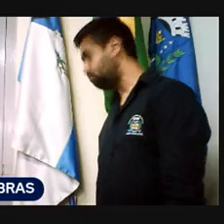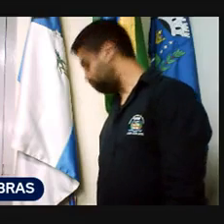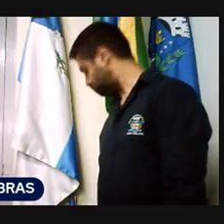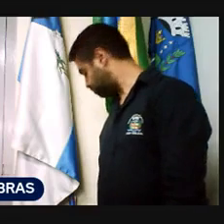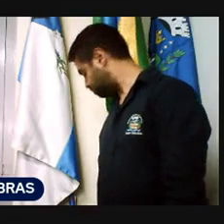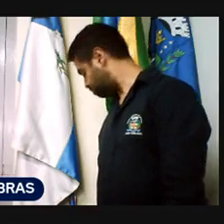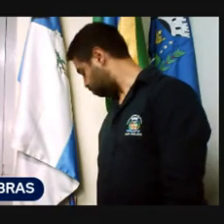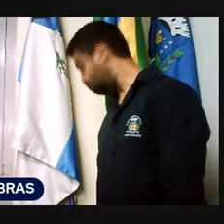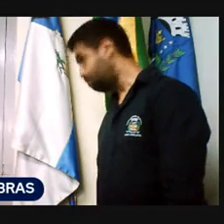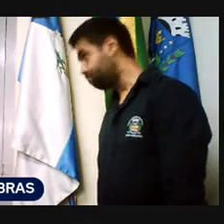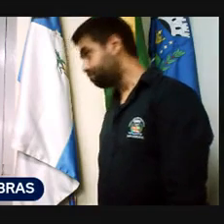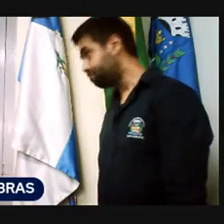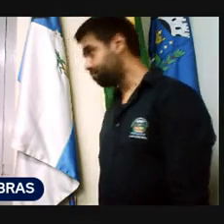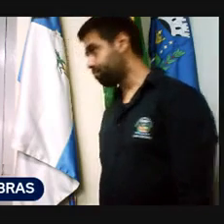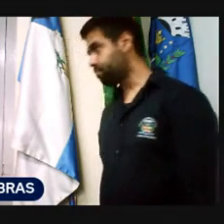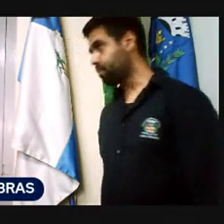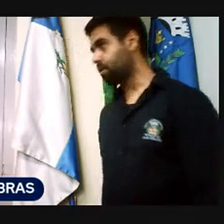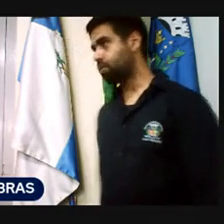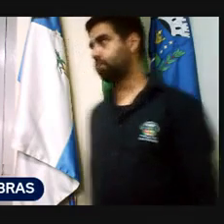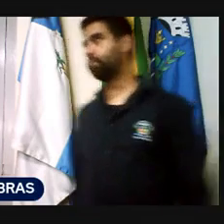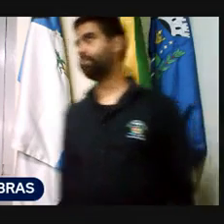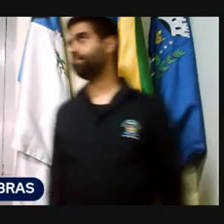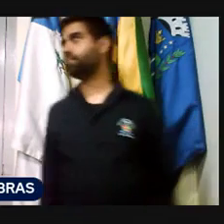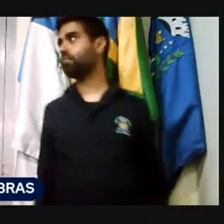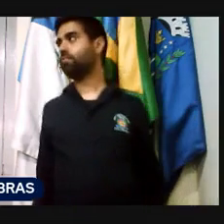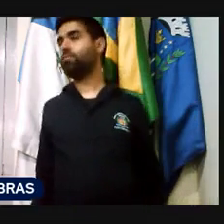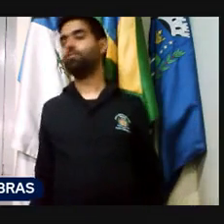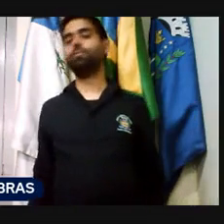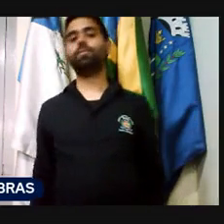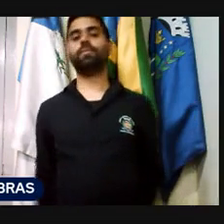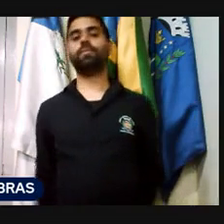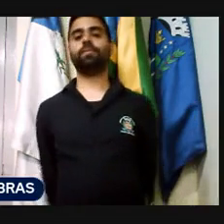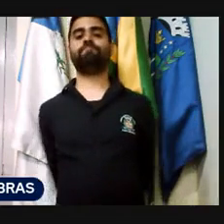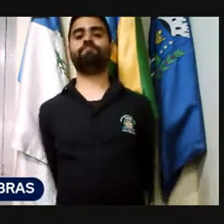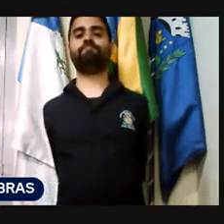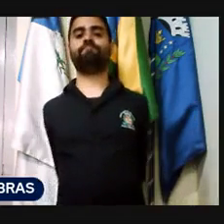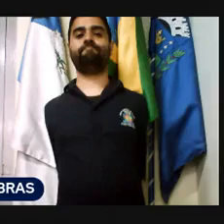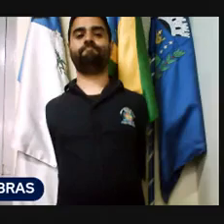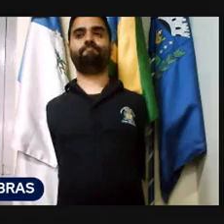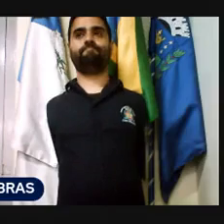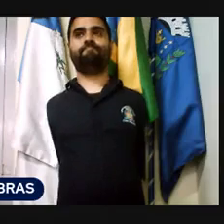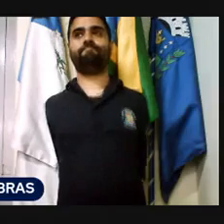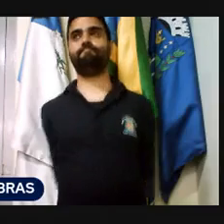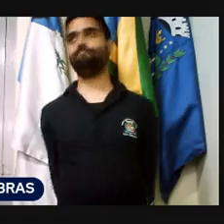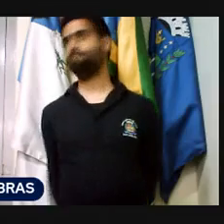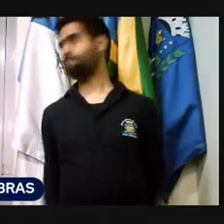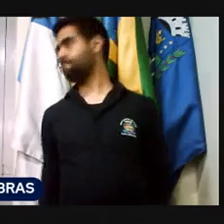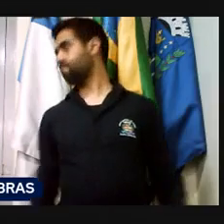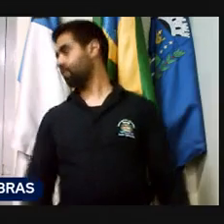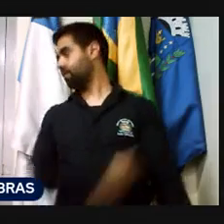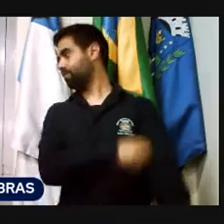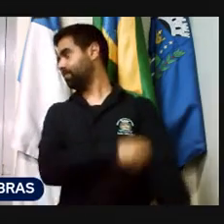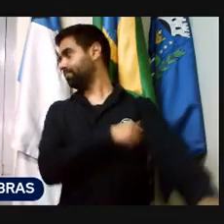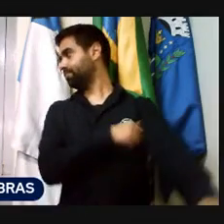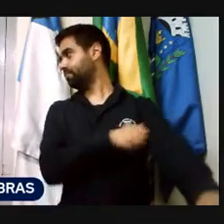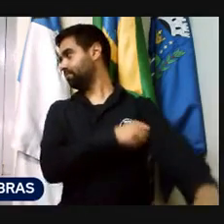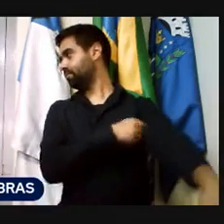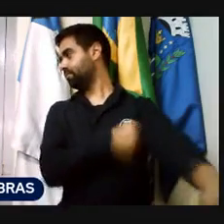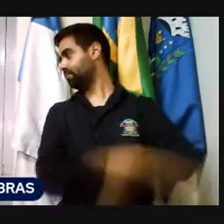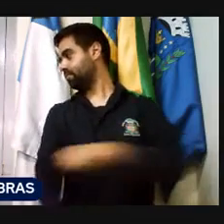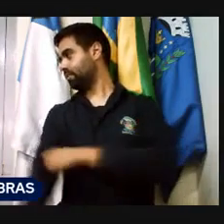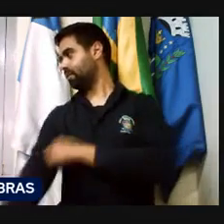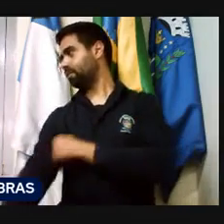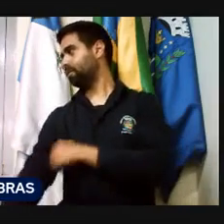10 minutos. Boa noite, presidente. Boa noite, mesa. nobres colegas, a todos